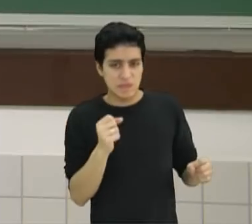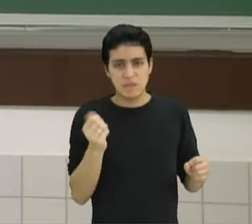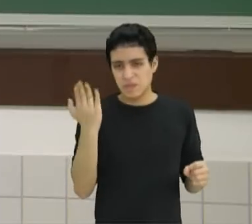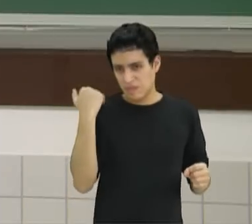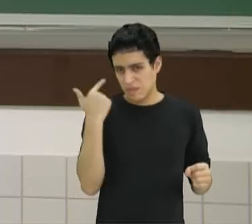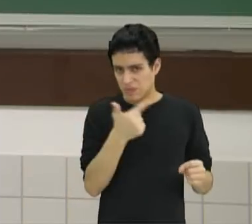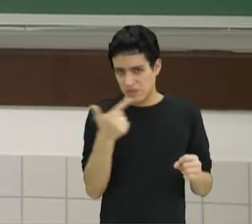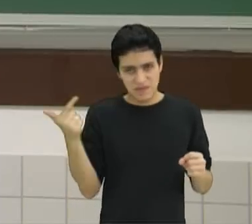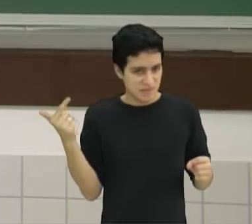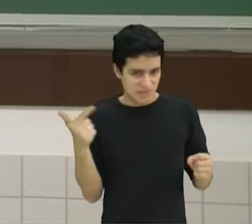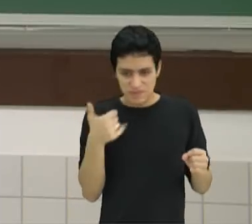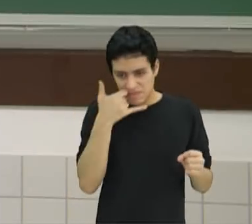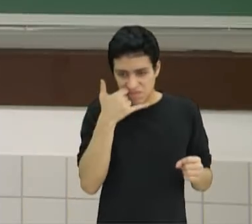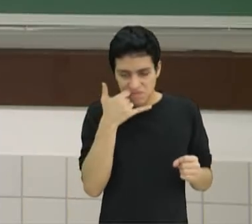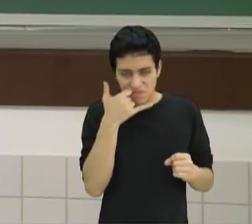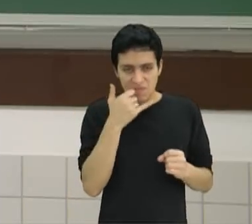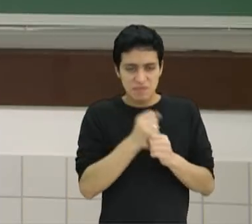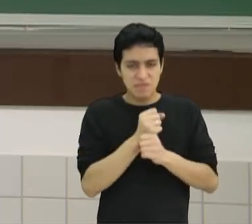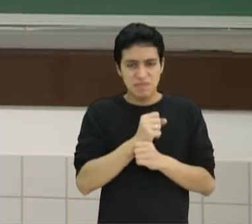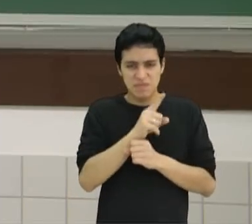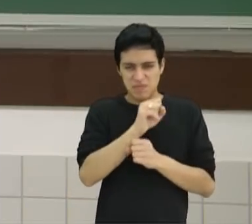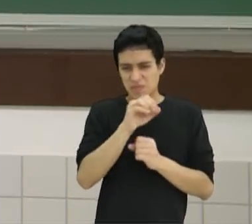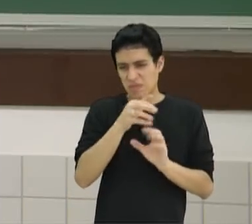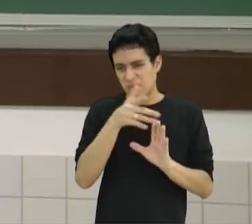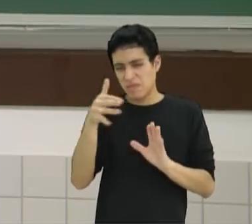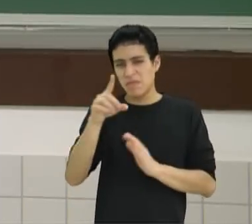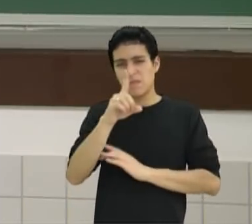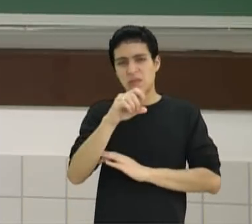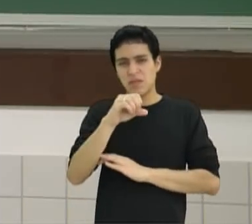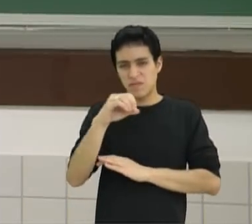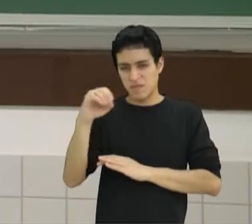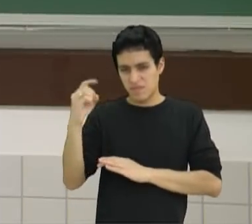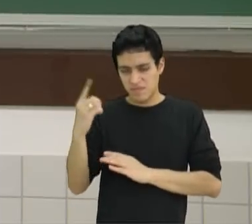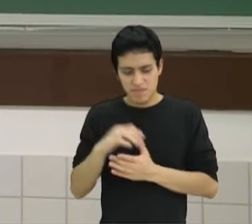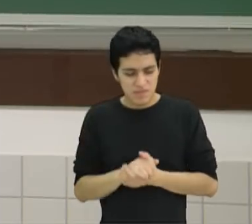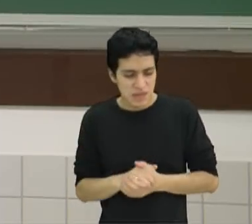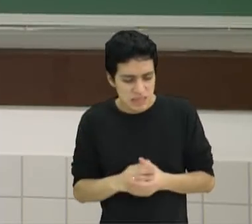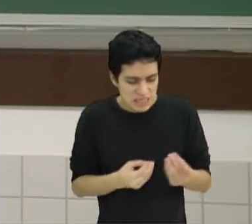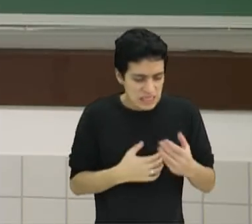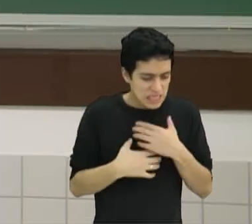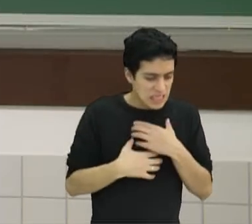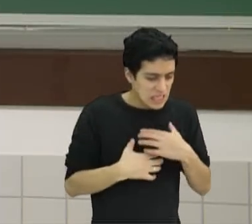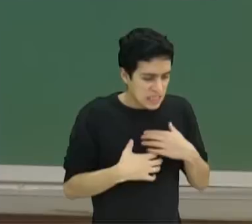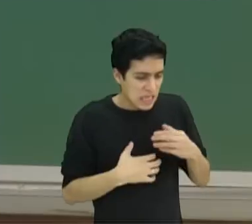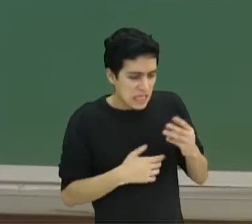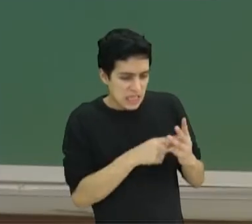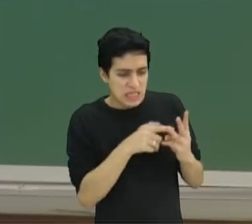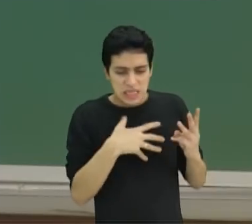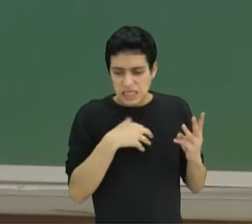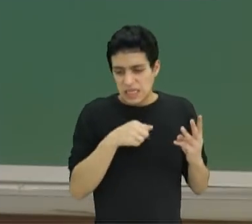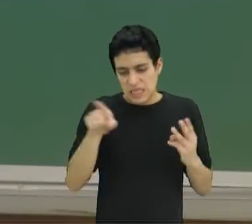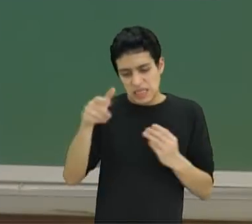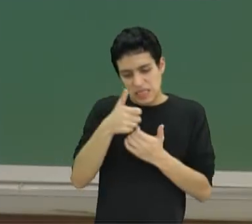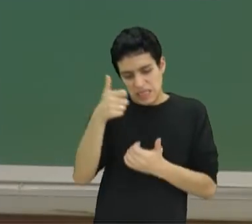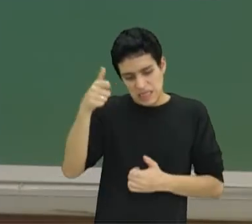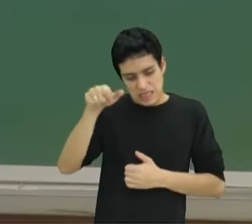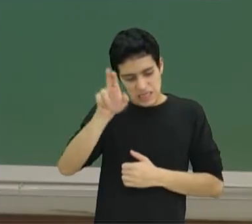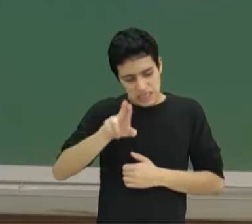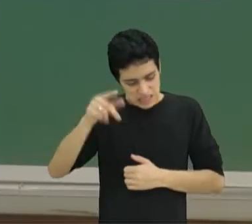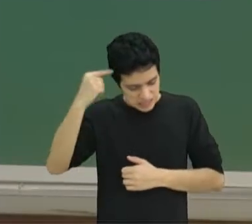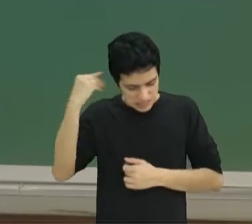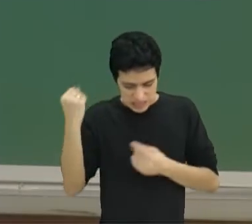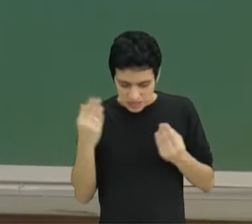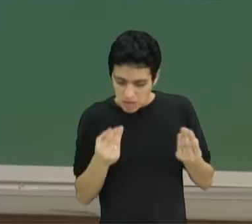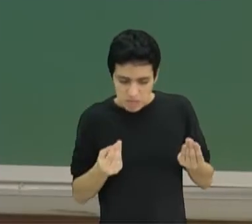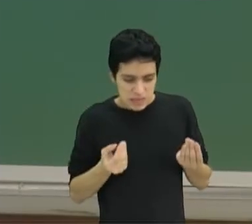vitoriana, 1838 a 1901, e para entreter as filhas do vice-reitor da Universidade de